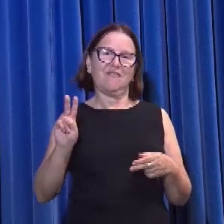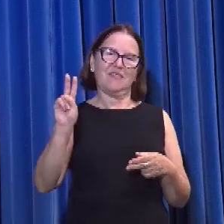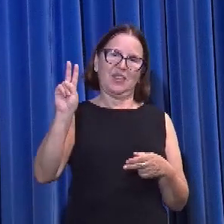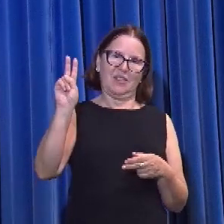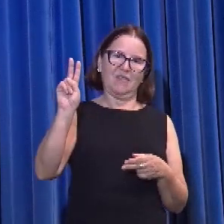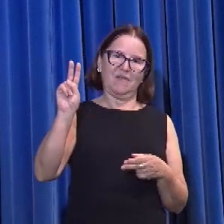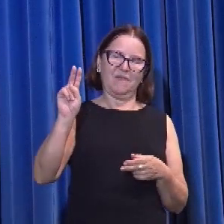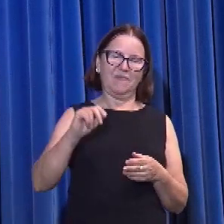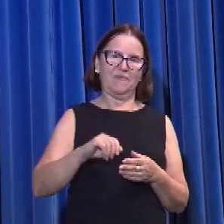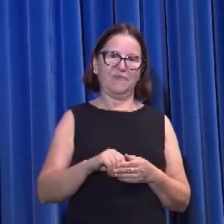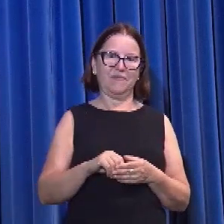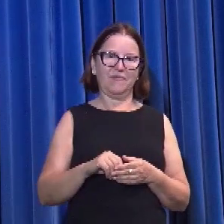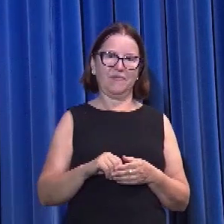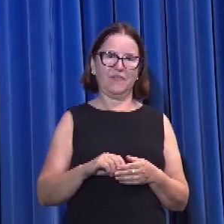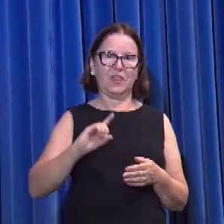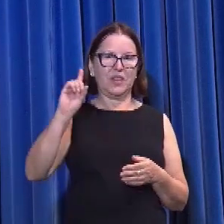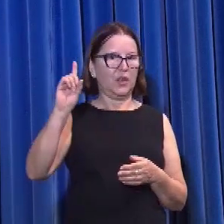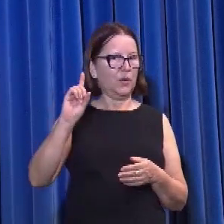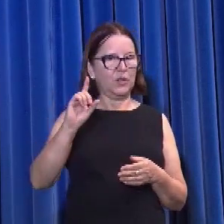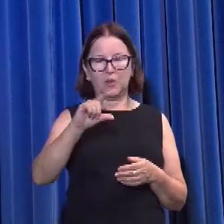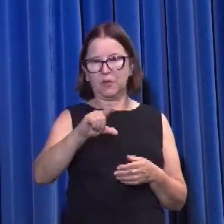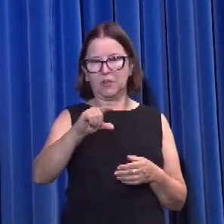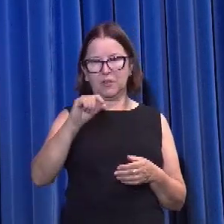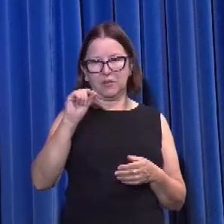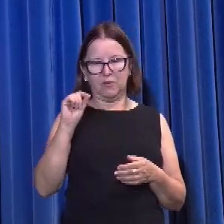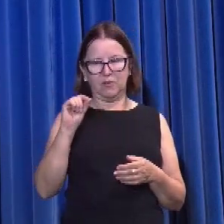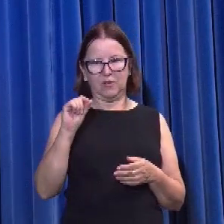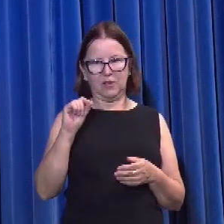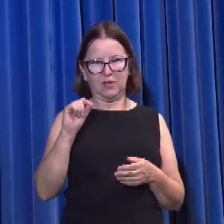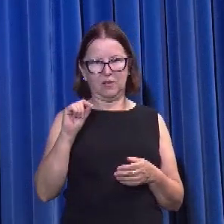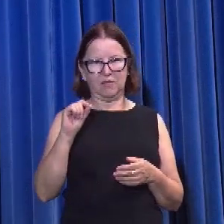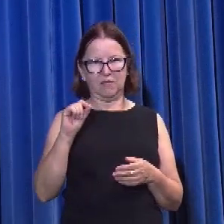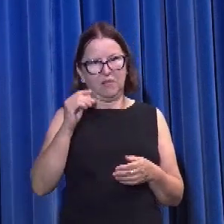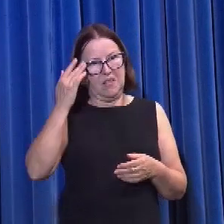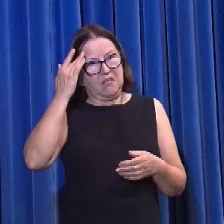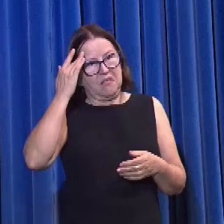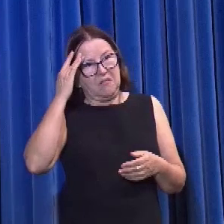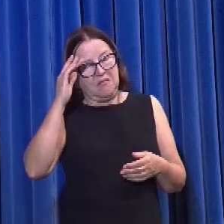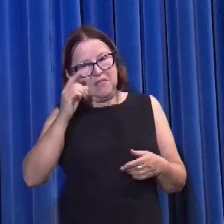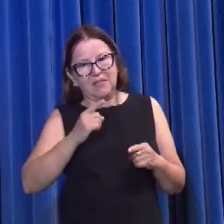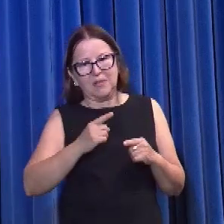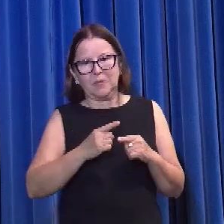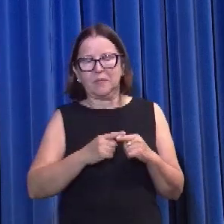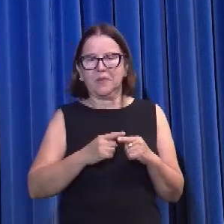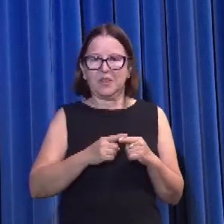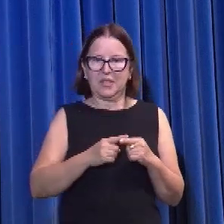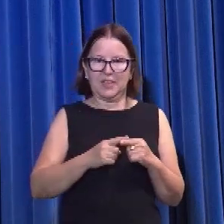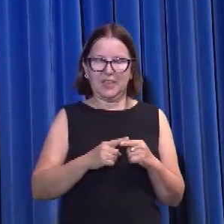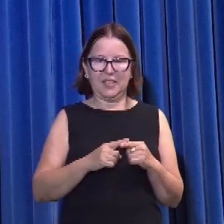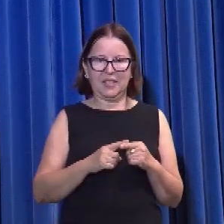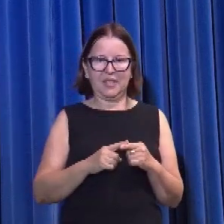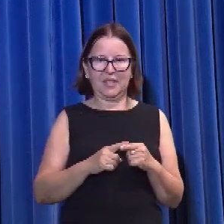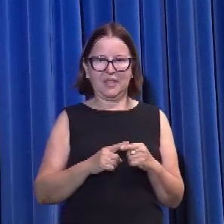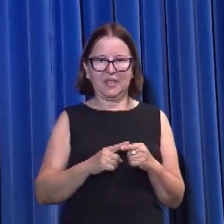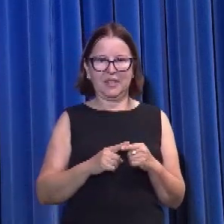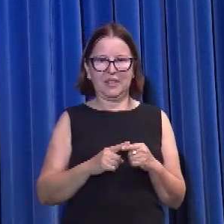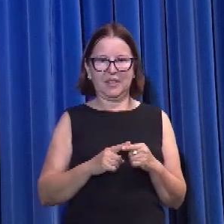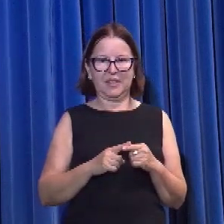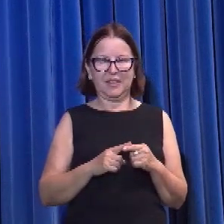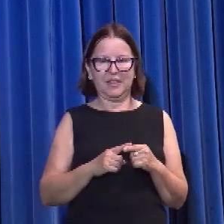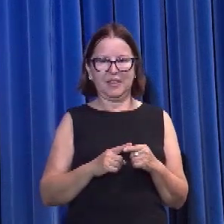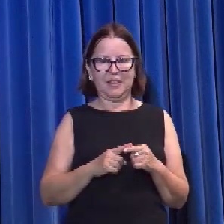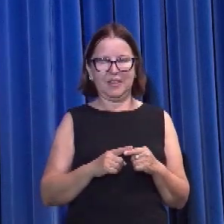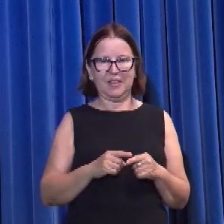Ele não escolheu e nem escolhe. Não sei por que é esse. É para a gente compreender o tamanho